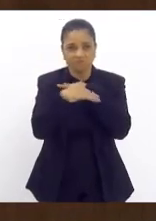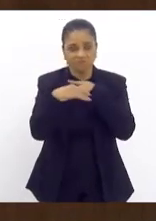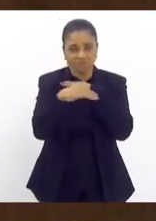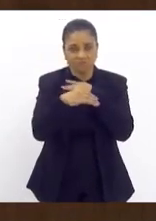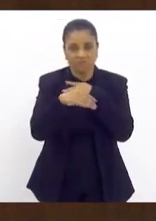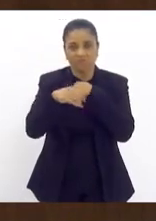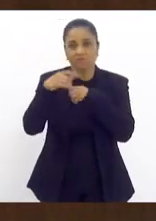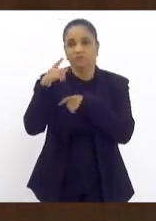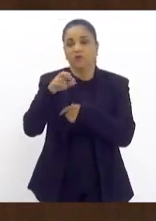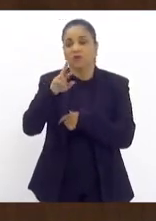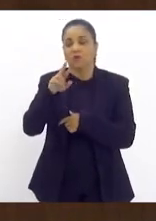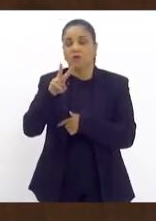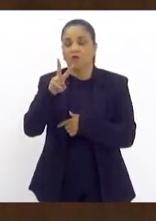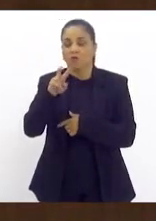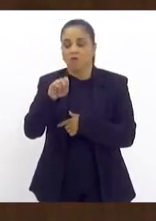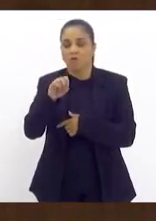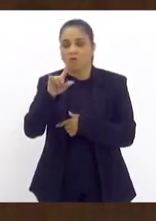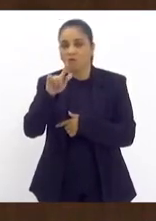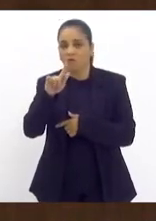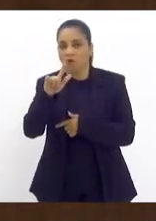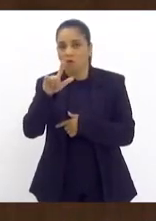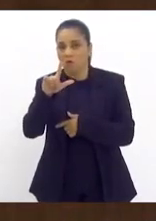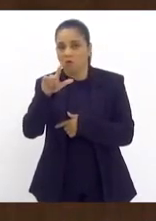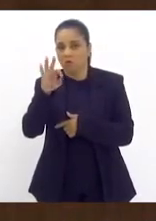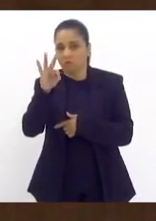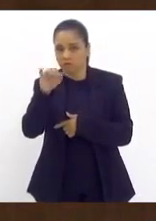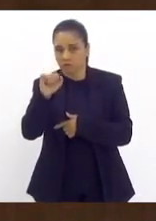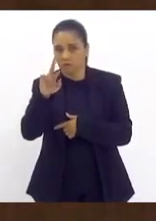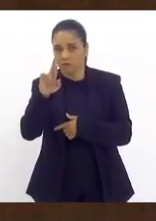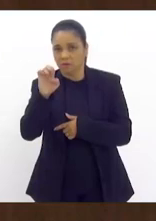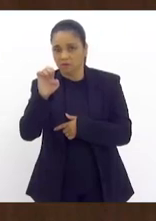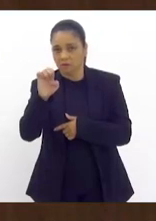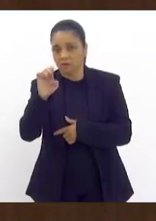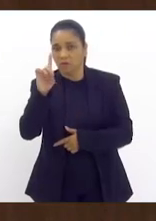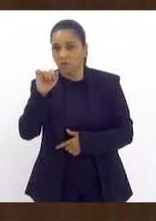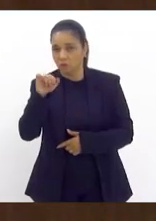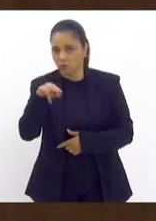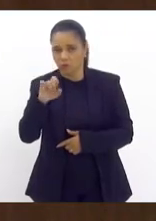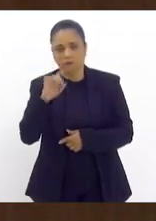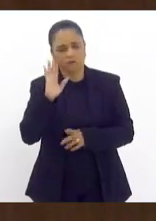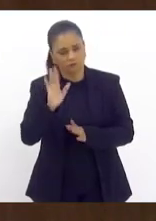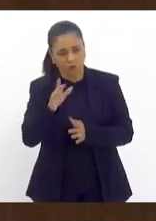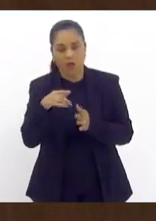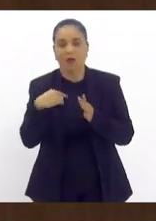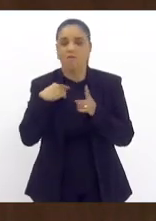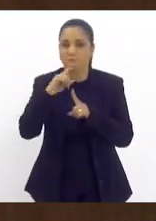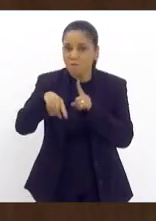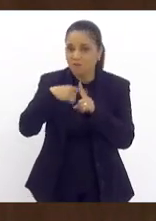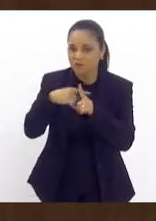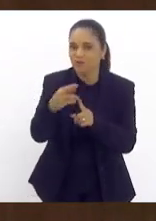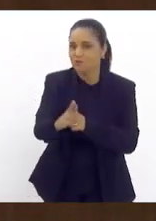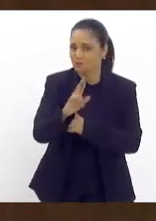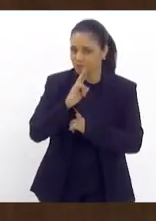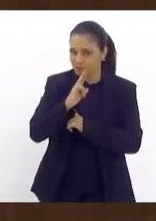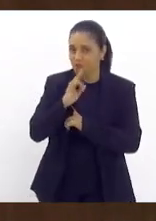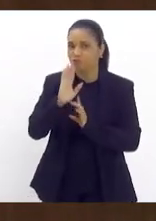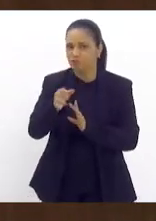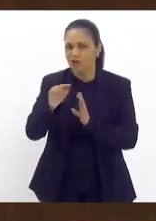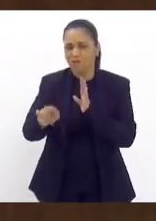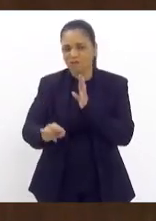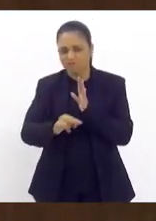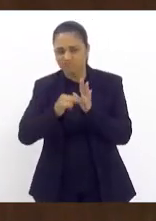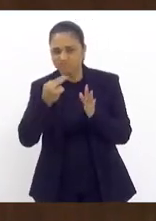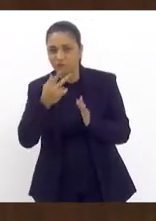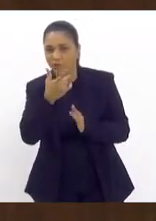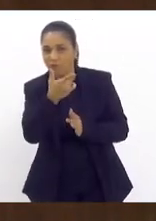Redonda e tem um resultado muito positivo. Já se operou mais de 20 pessoas, crianças e